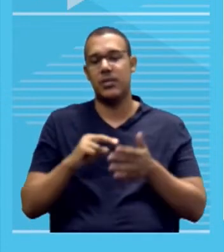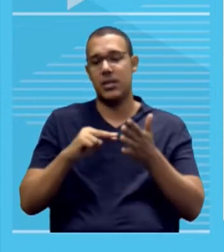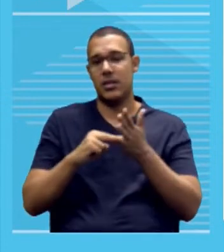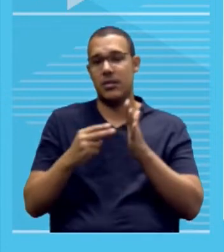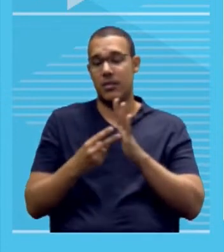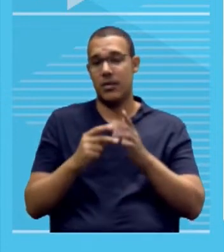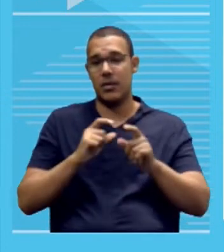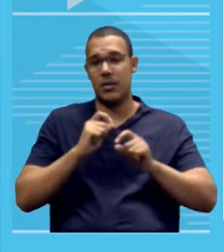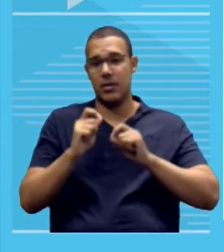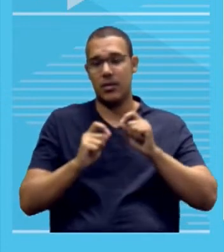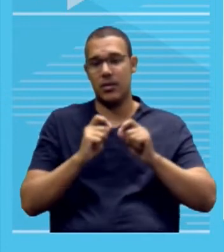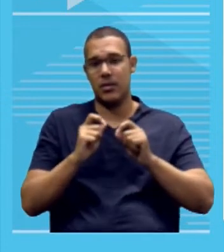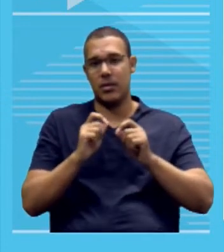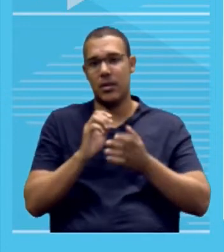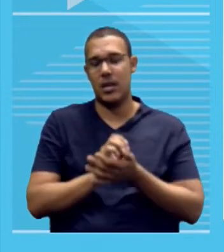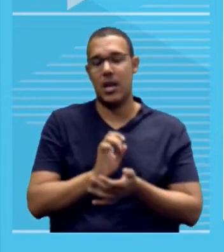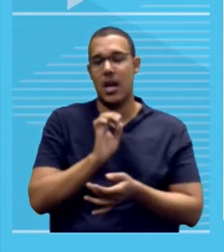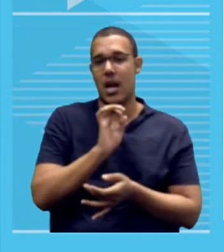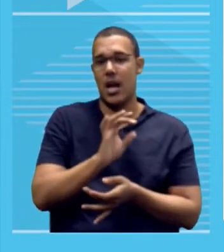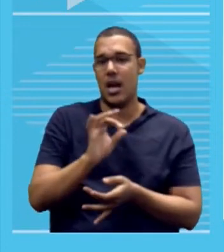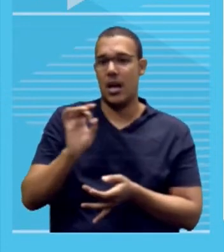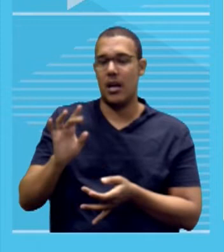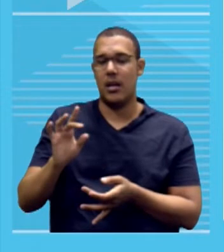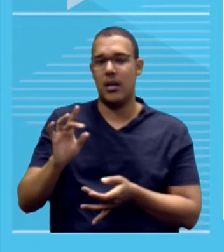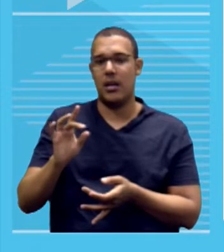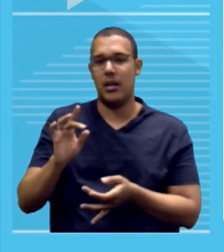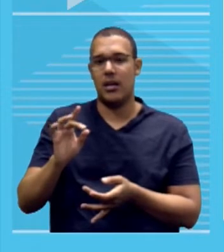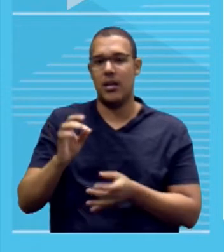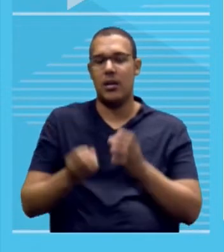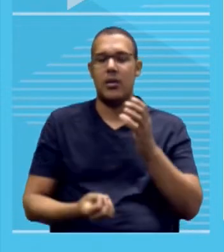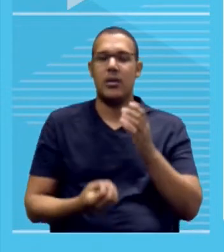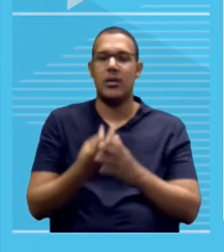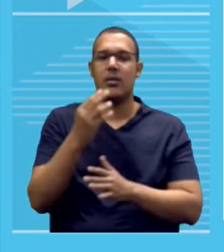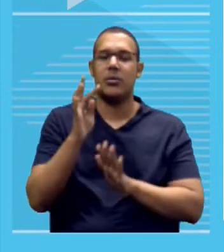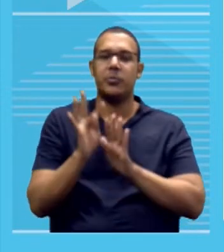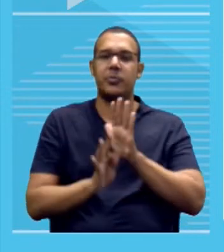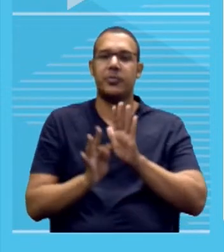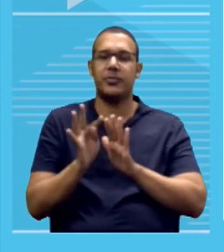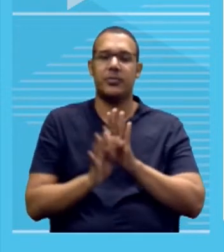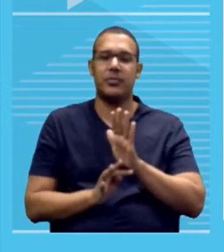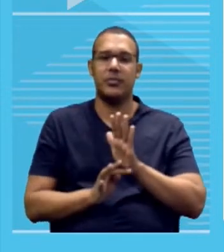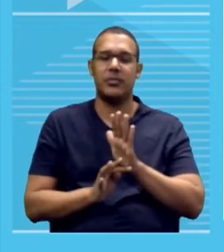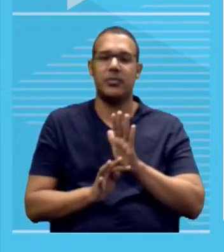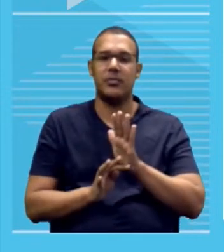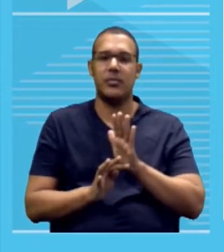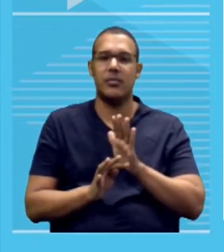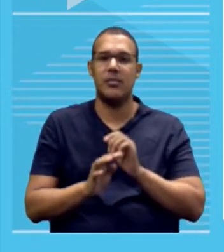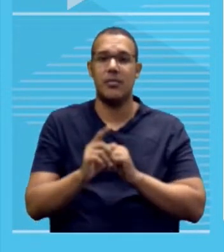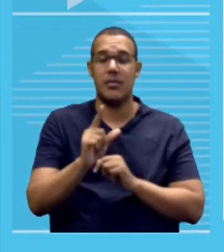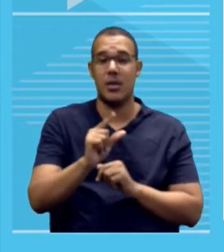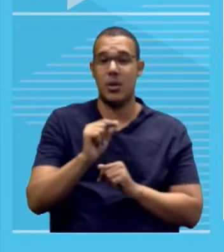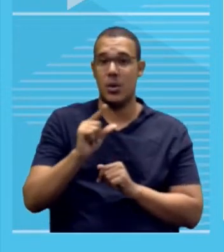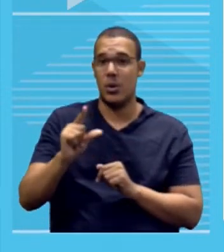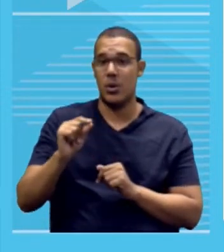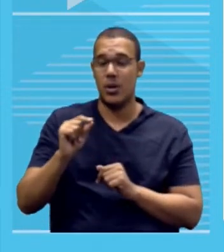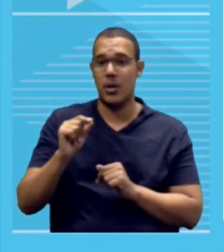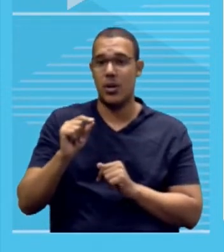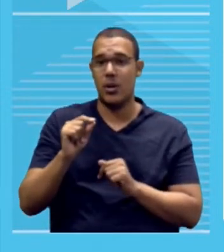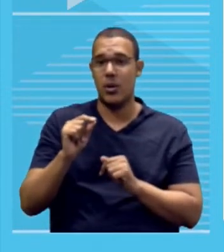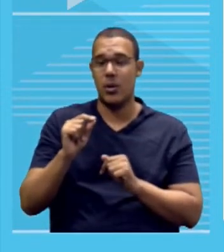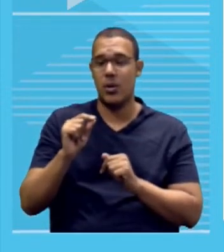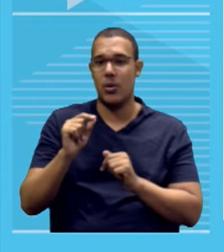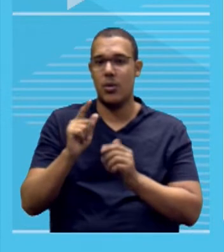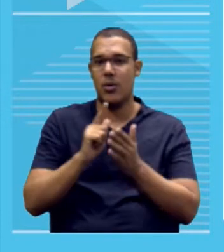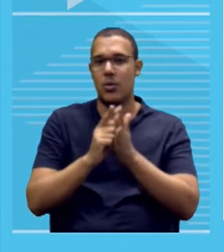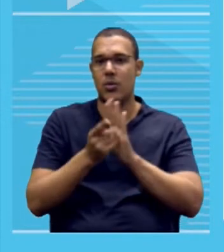que a cada vez que eu produzo um texto eu seleciono um